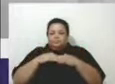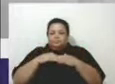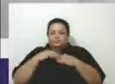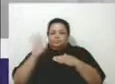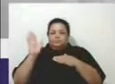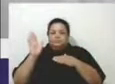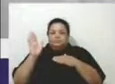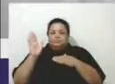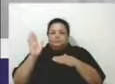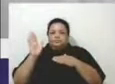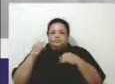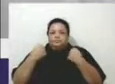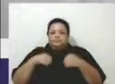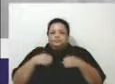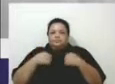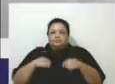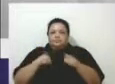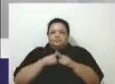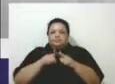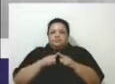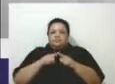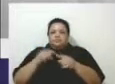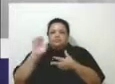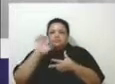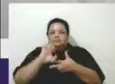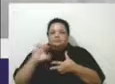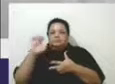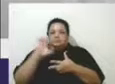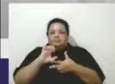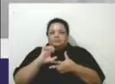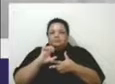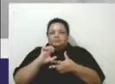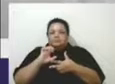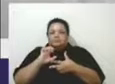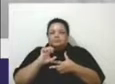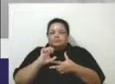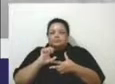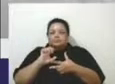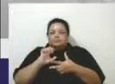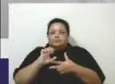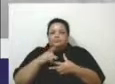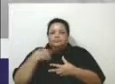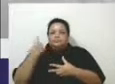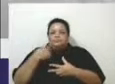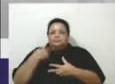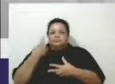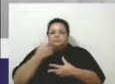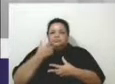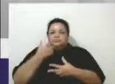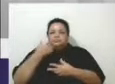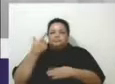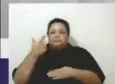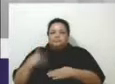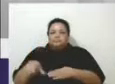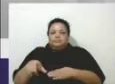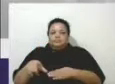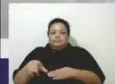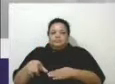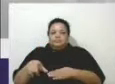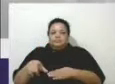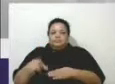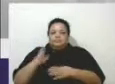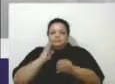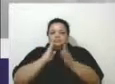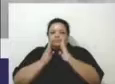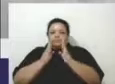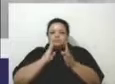dependem também do executivo então Eh mas a gente vai reforçando né no no Facebook